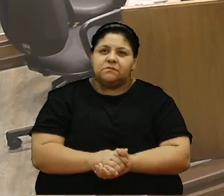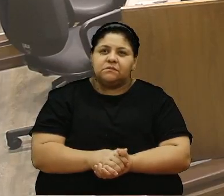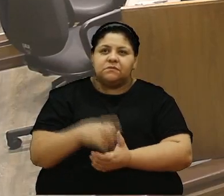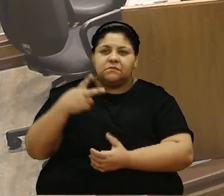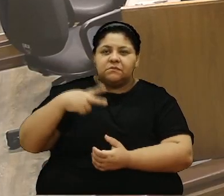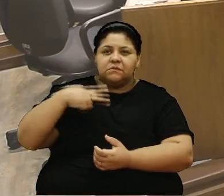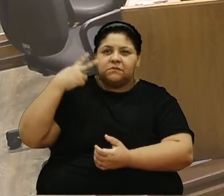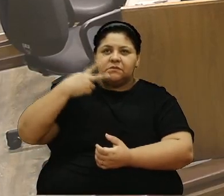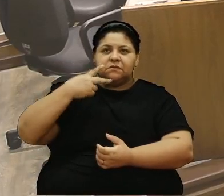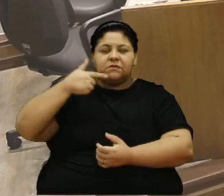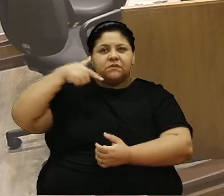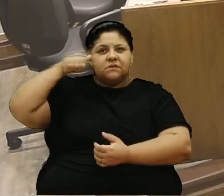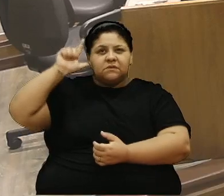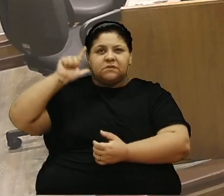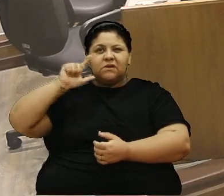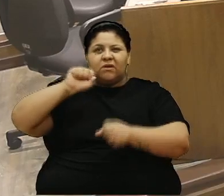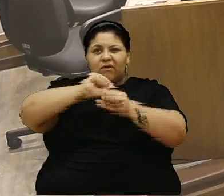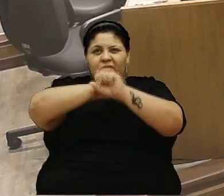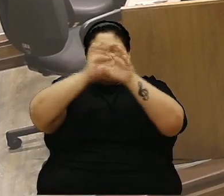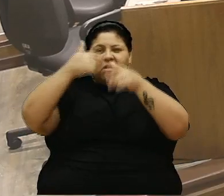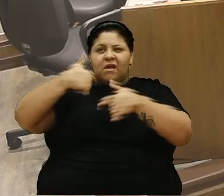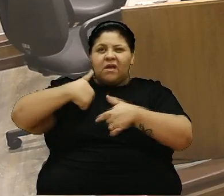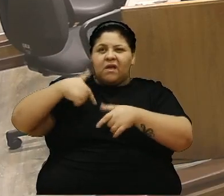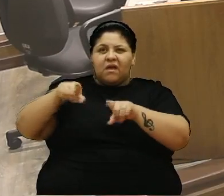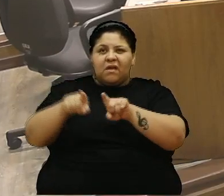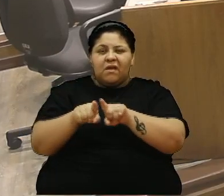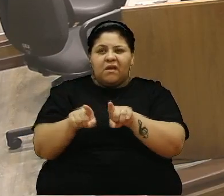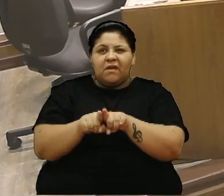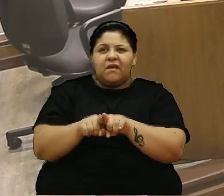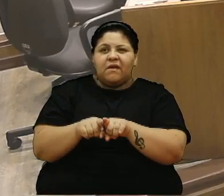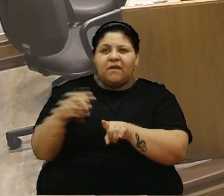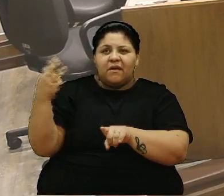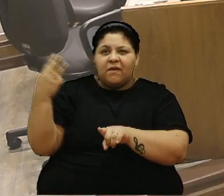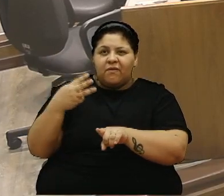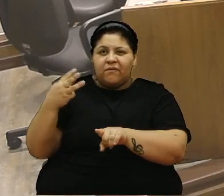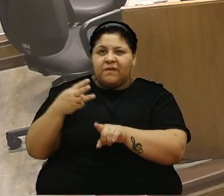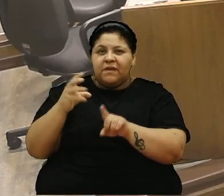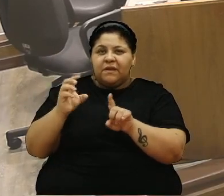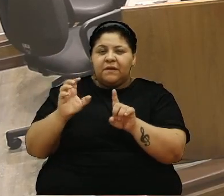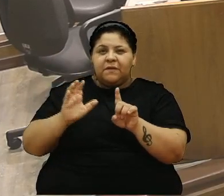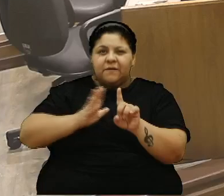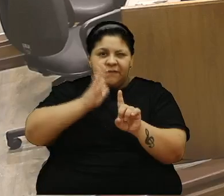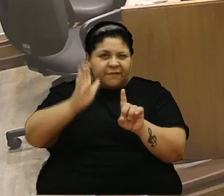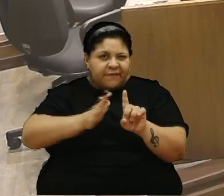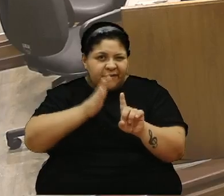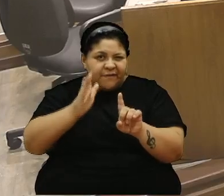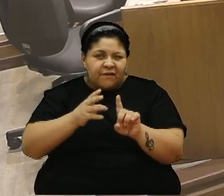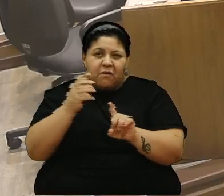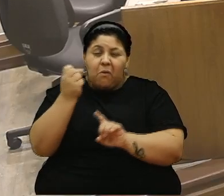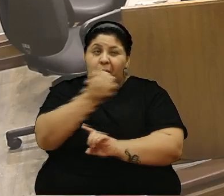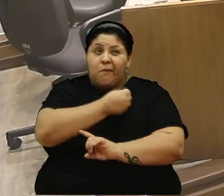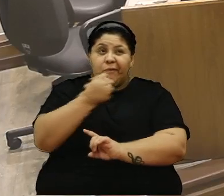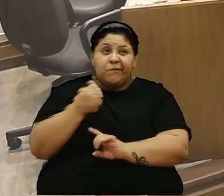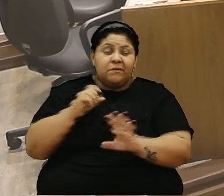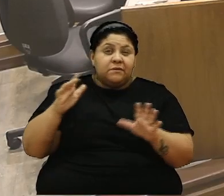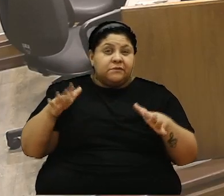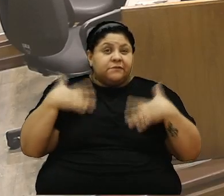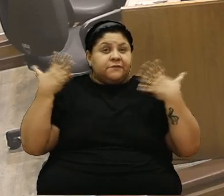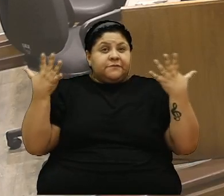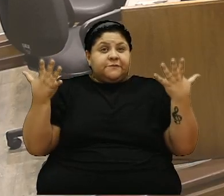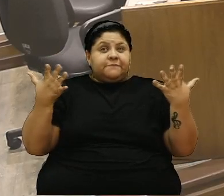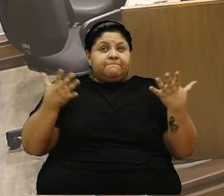Vereadora, ontem, na parte da manhã, também estive lá no 3º seminário e os números são assustadores de